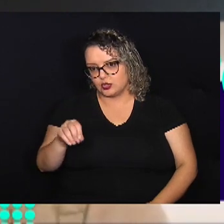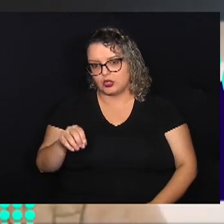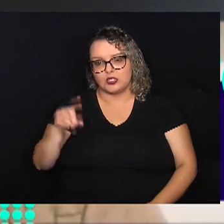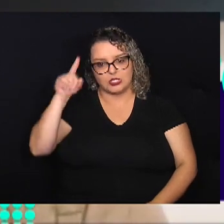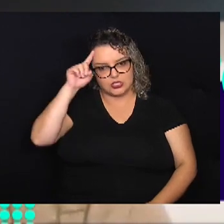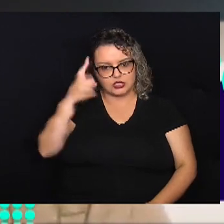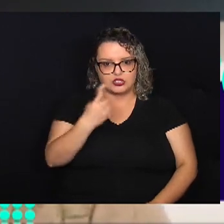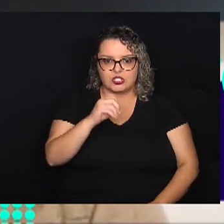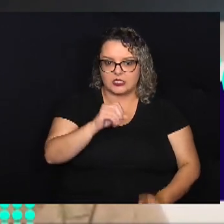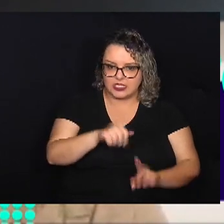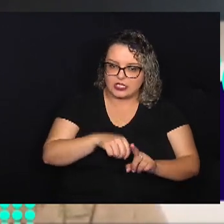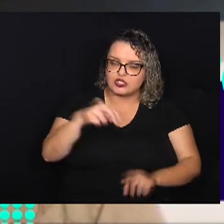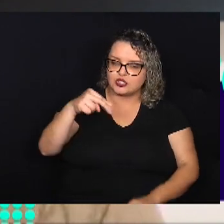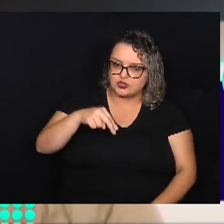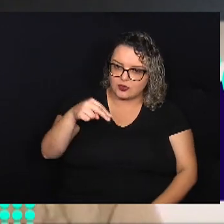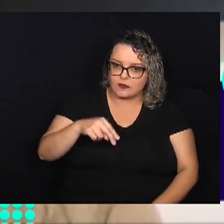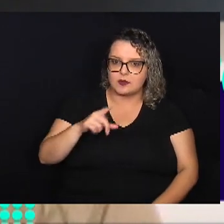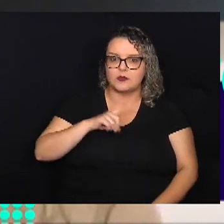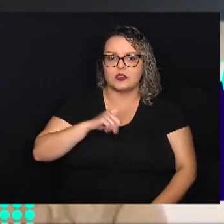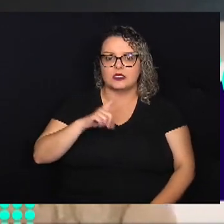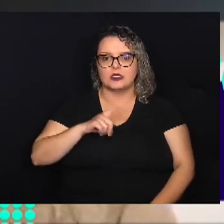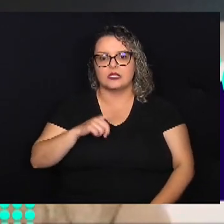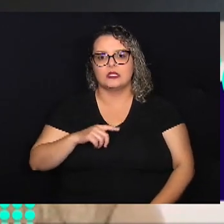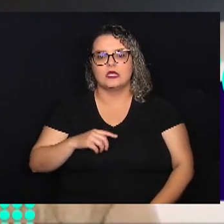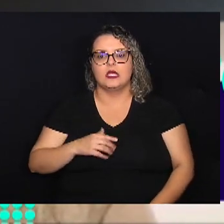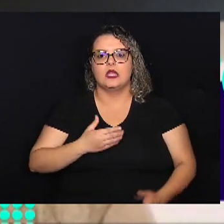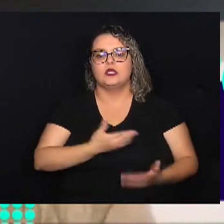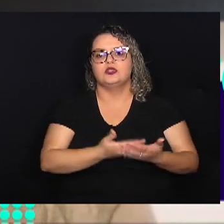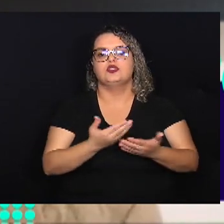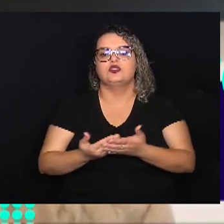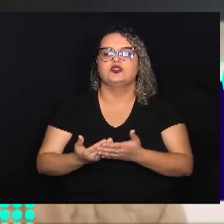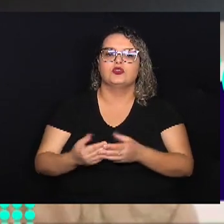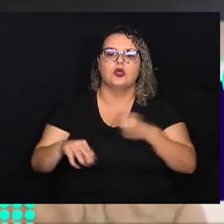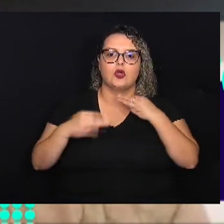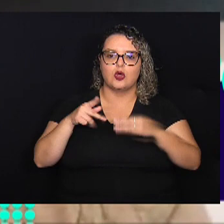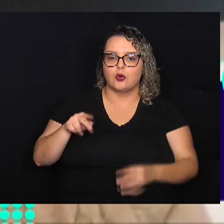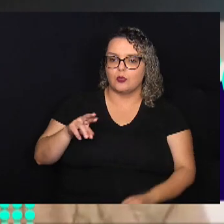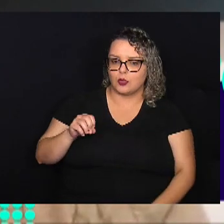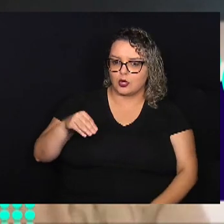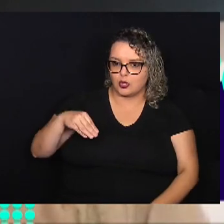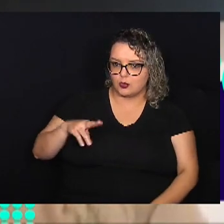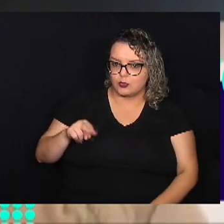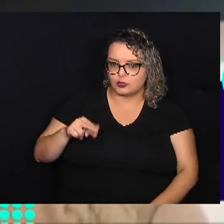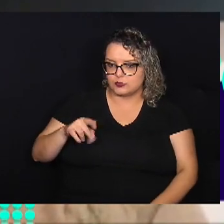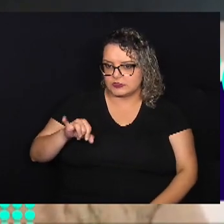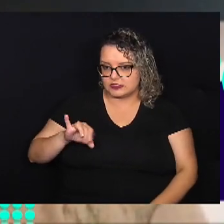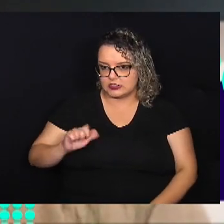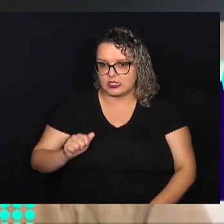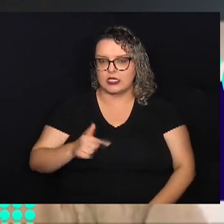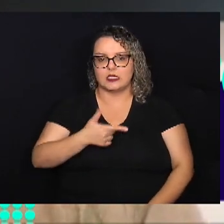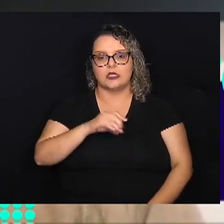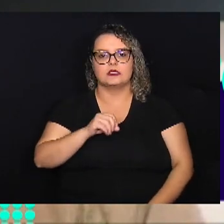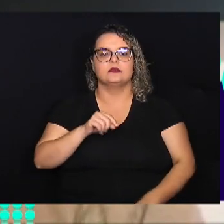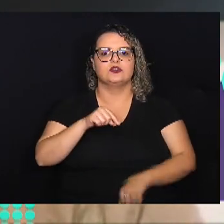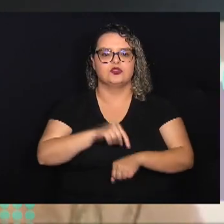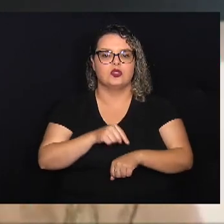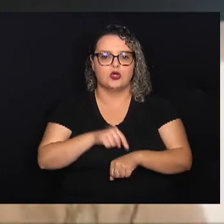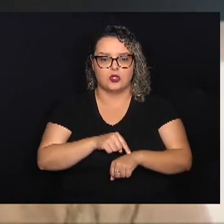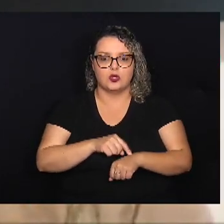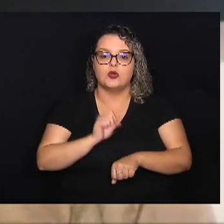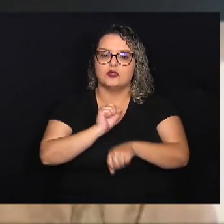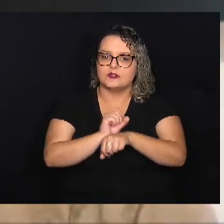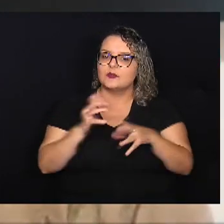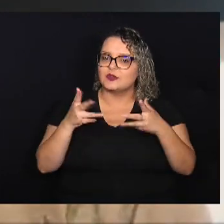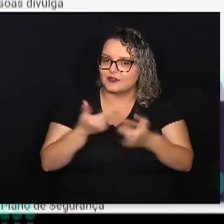10 de novembro, a gente toca na Escola de Música Pro Música, e o show será às 20 horas. A gente espera